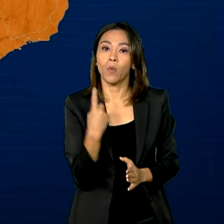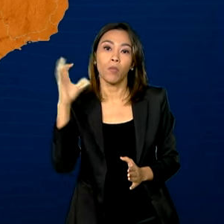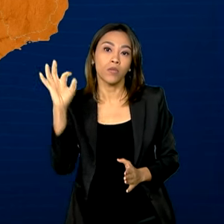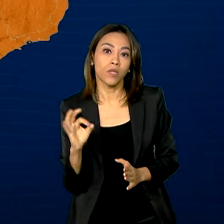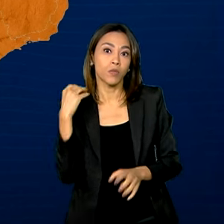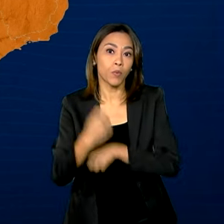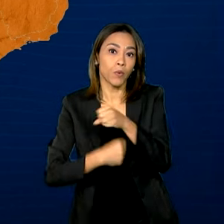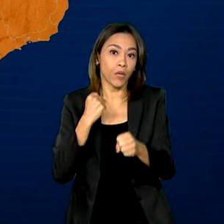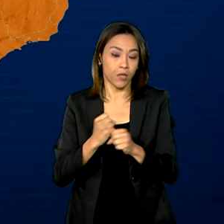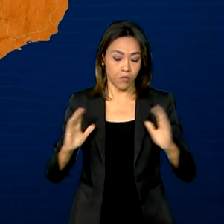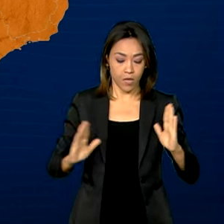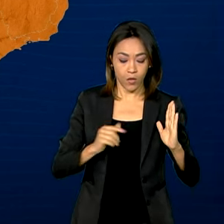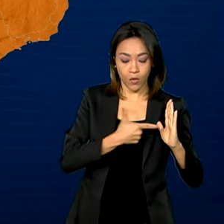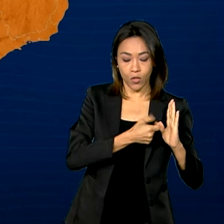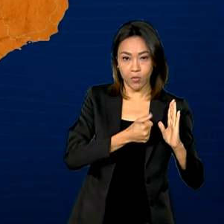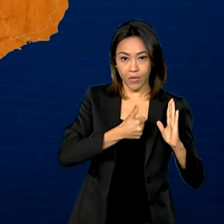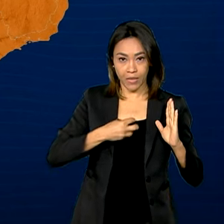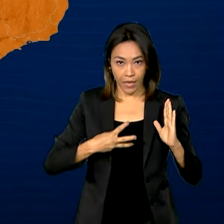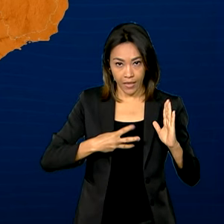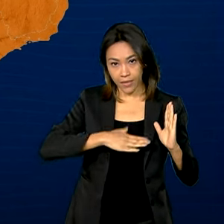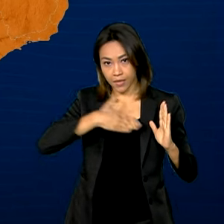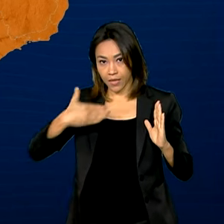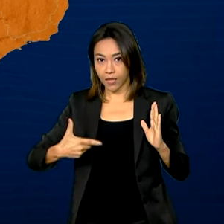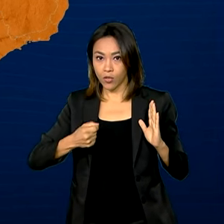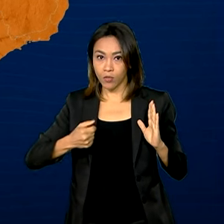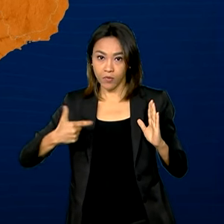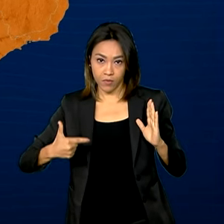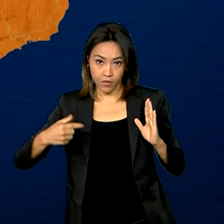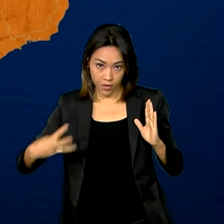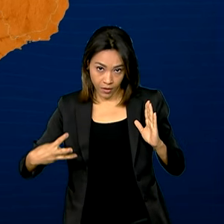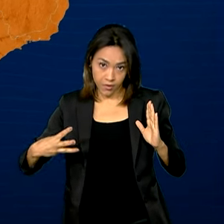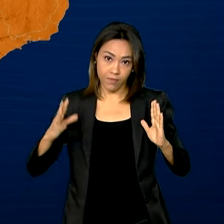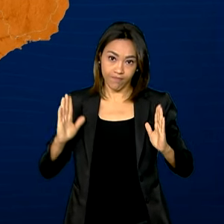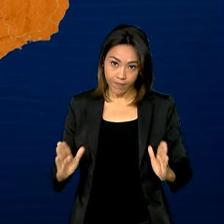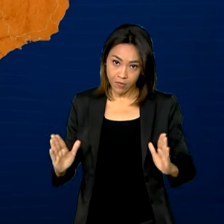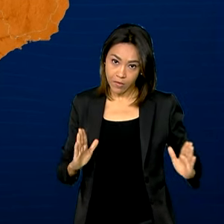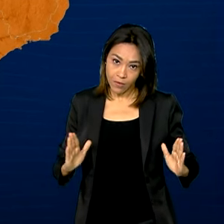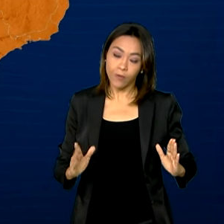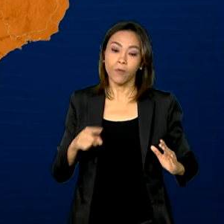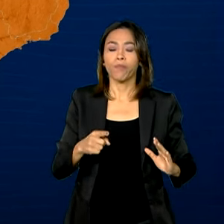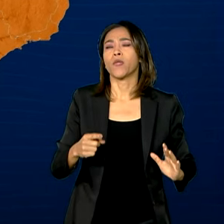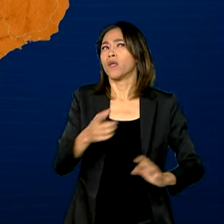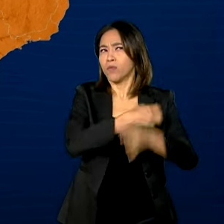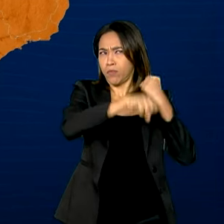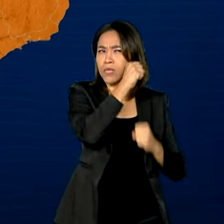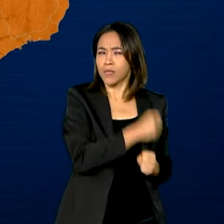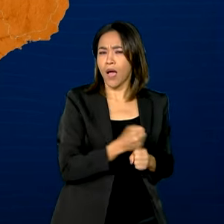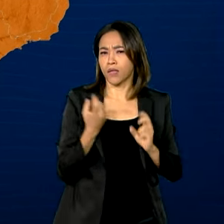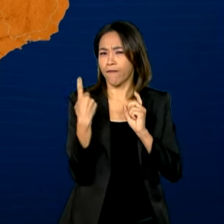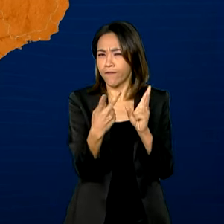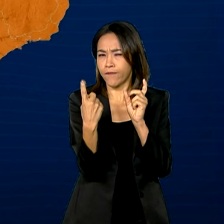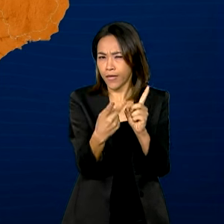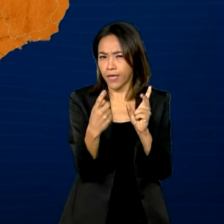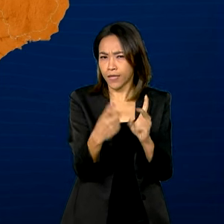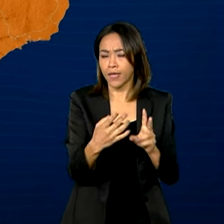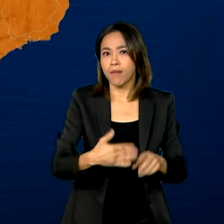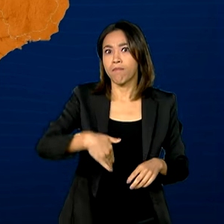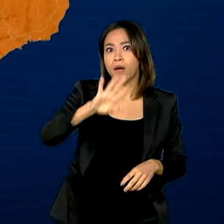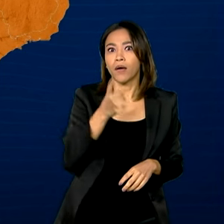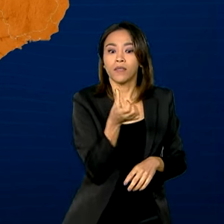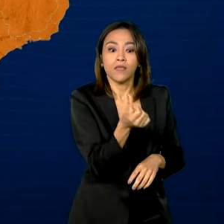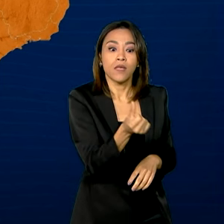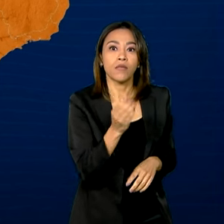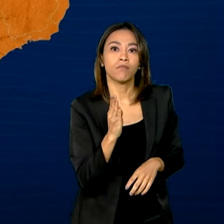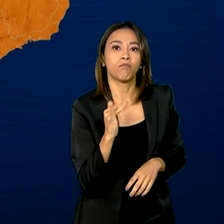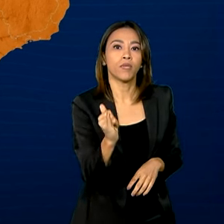ano entre 2013 e 2023. O comércio bilateral no ano passado ultrapassou 6 bilhões